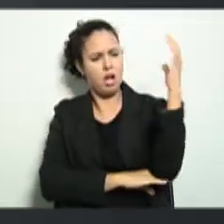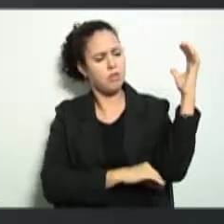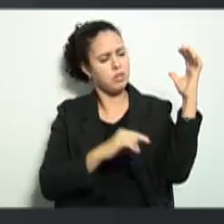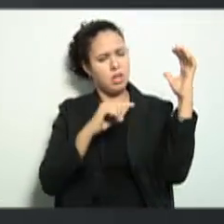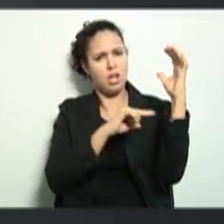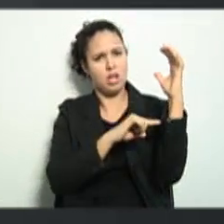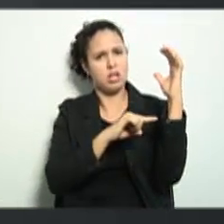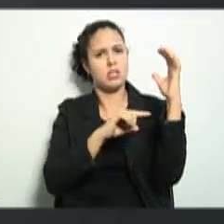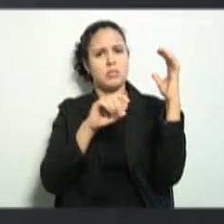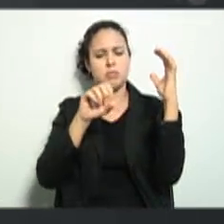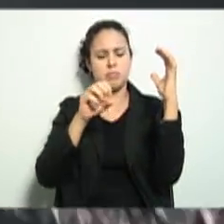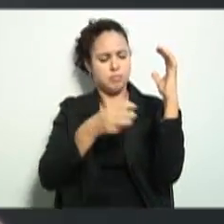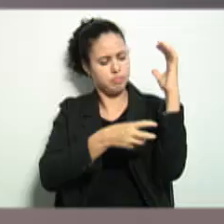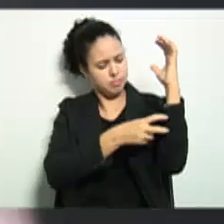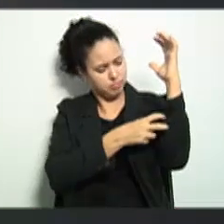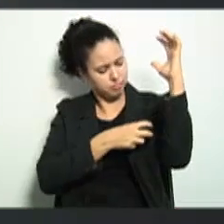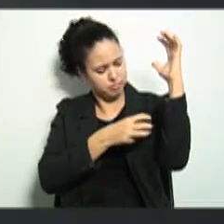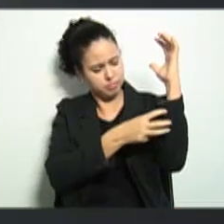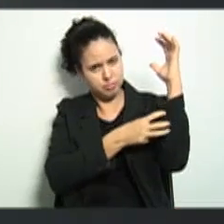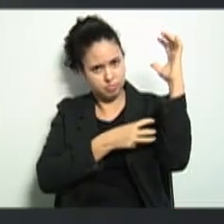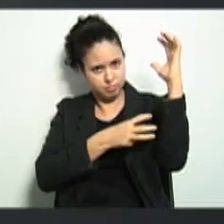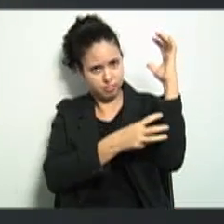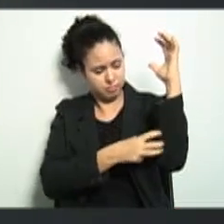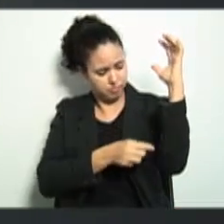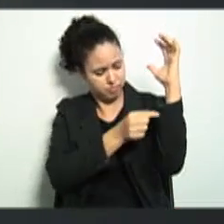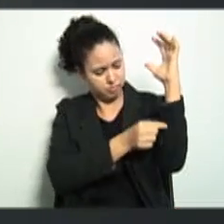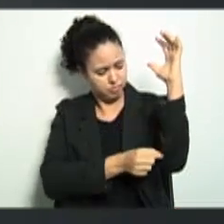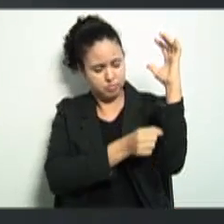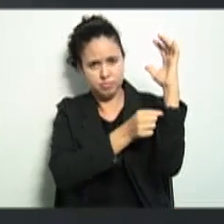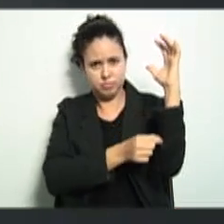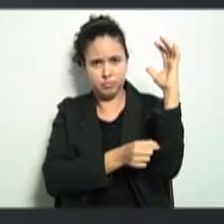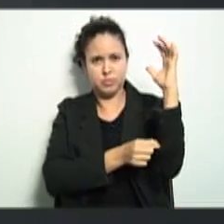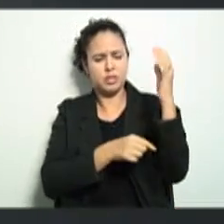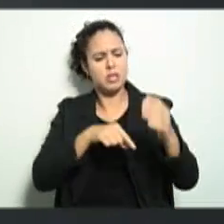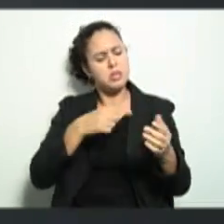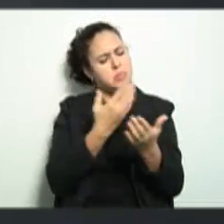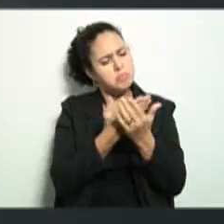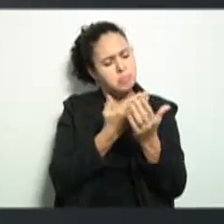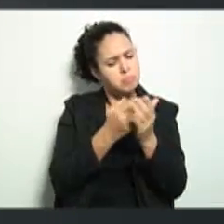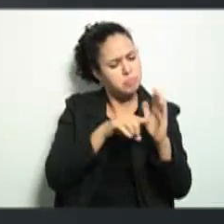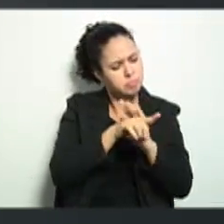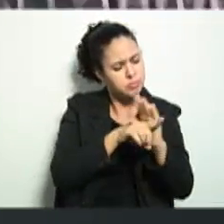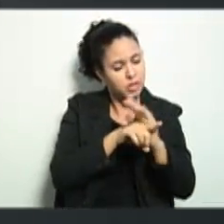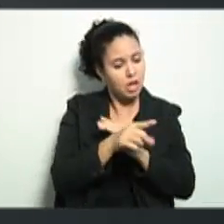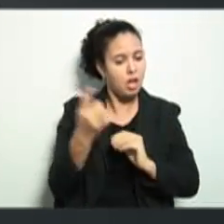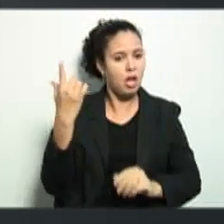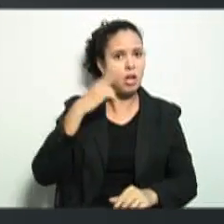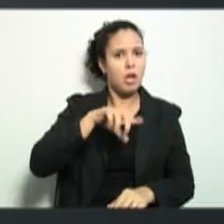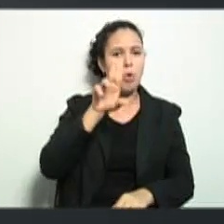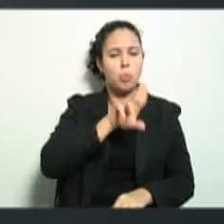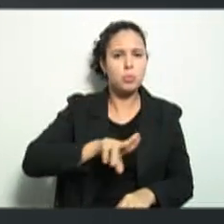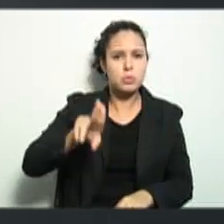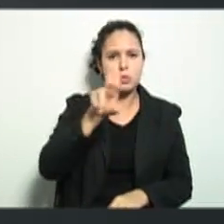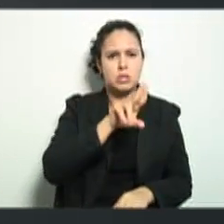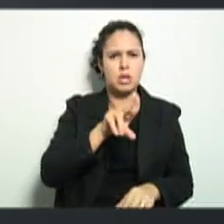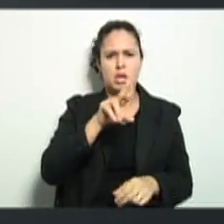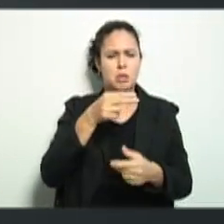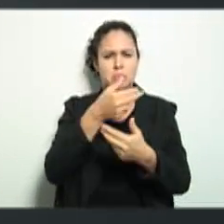descobriu várias maneiras de usar estas propriedades. A primeira fábrica de produtos de borracha surgiu na França,